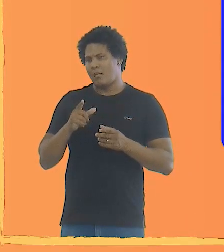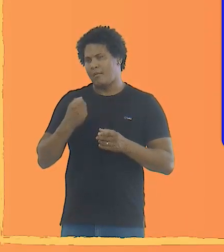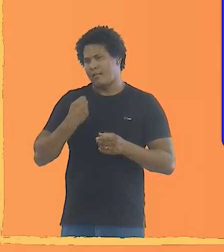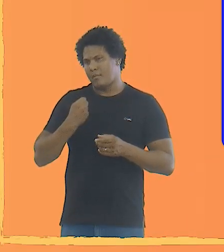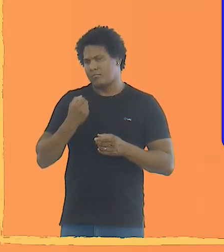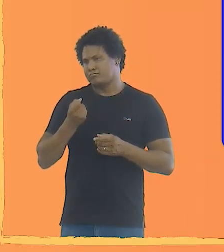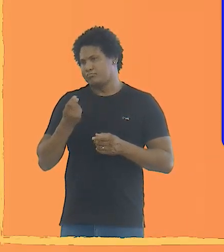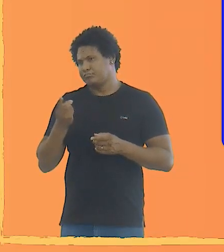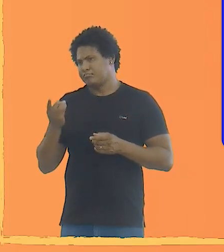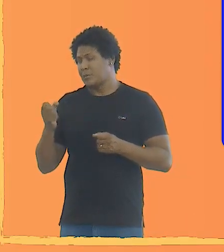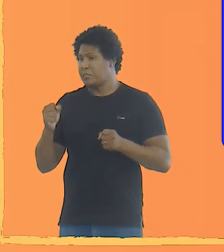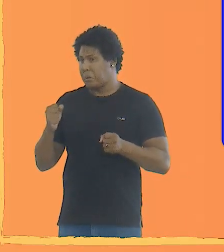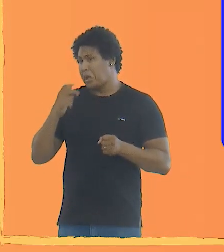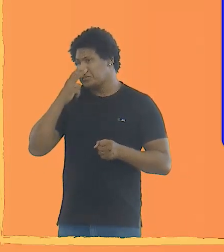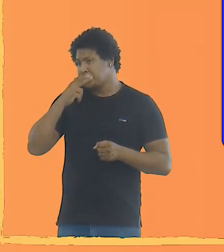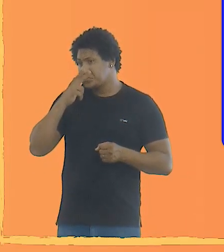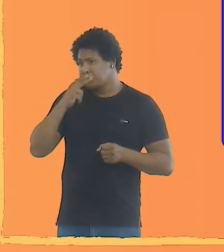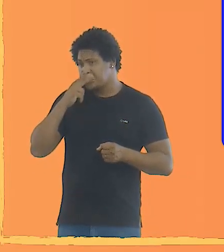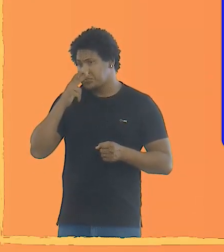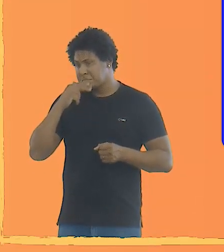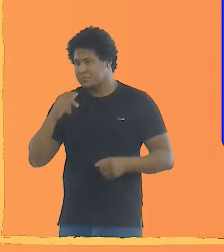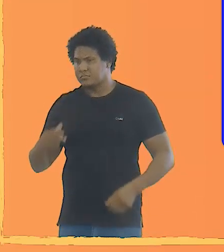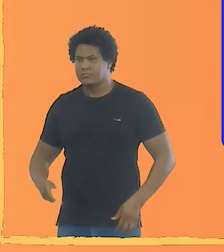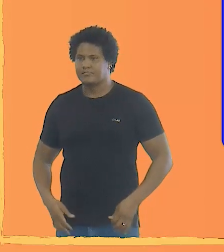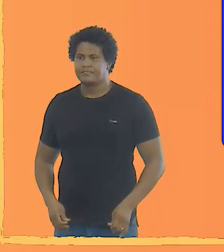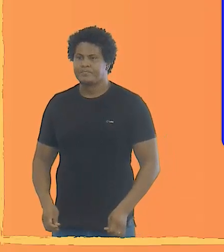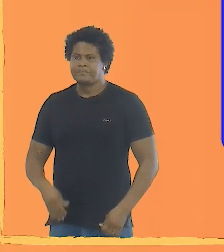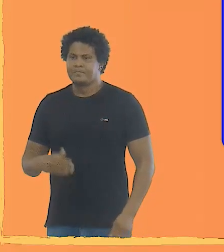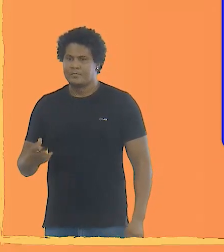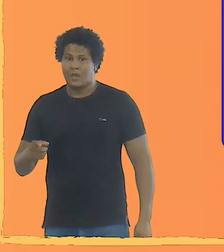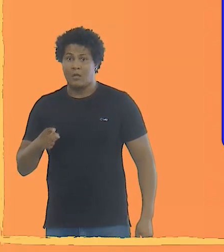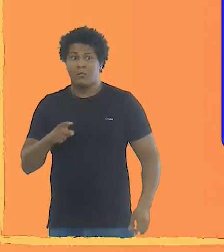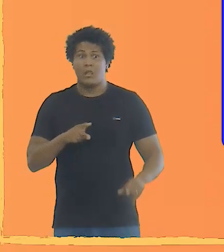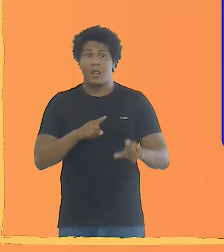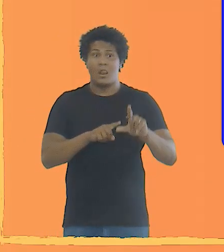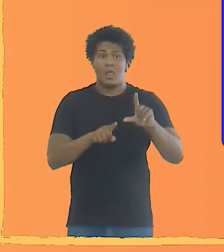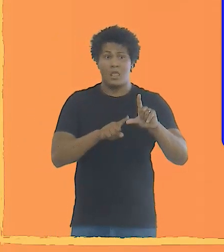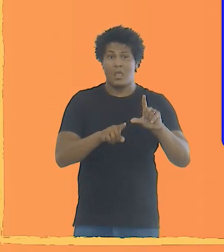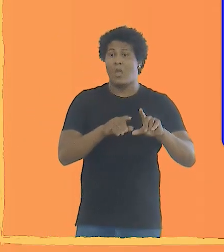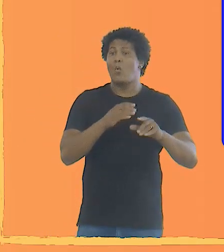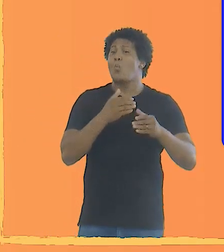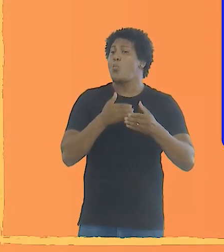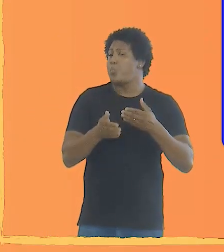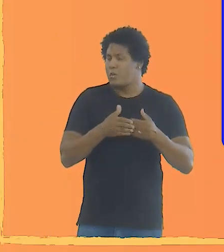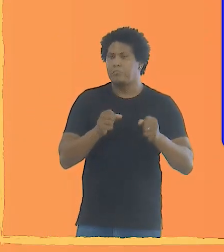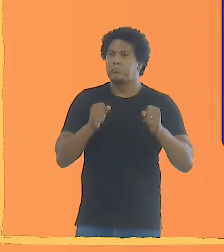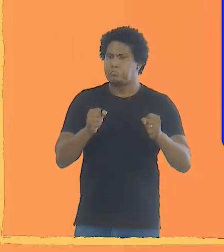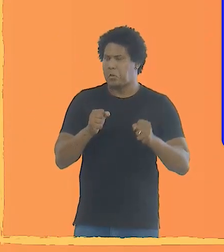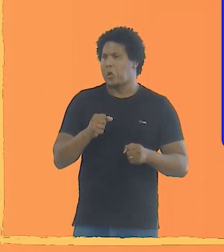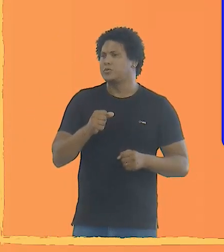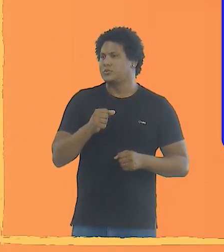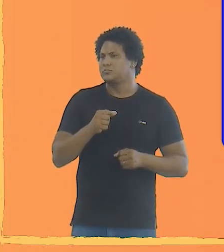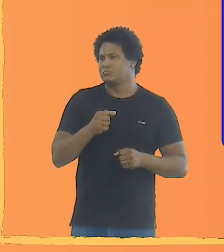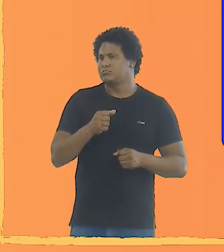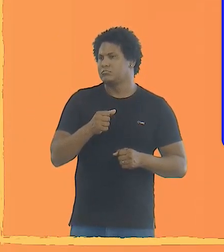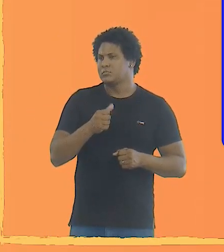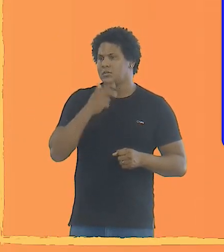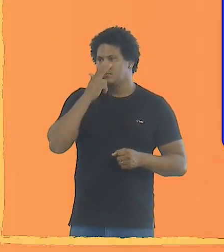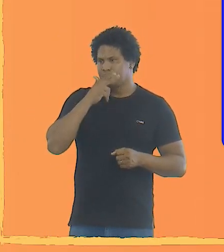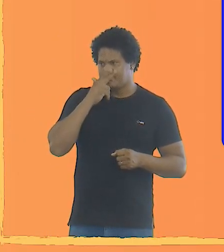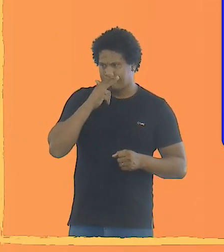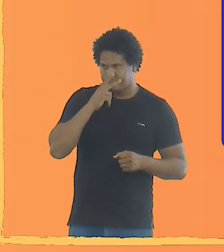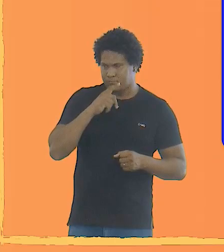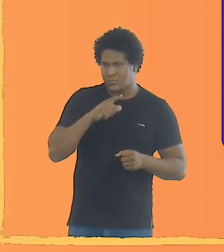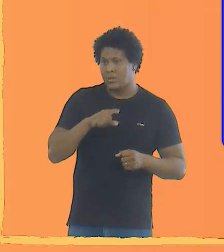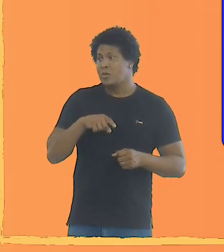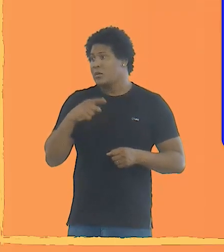podem se repetir em qualquer das opções. Então qualquer letra que você usou, você pode repetir. Qualquer algarismo que você